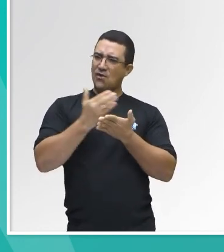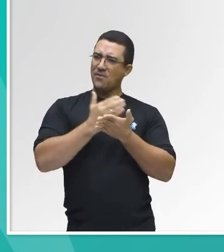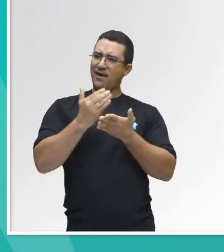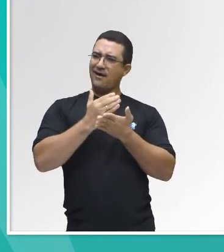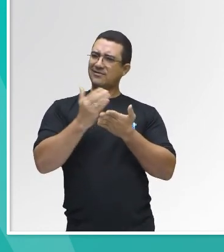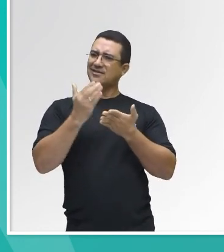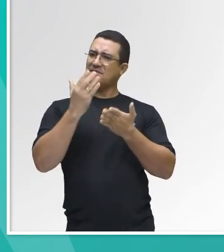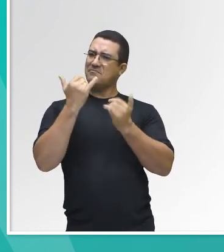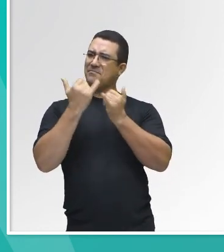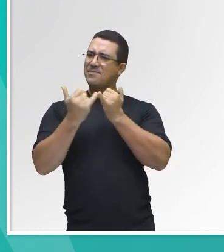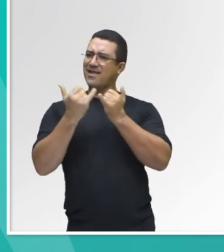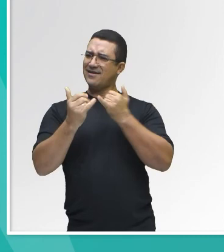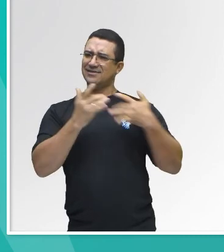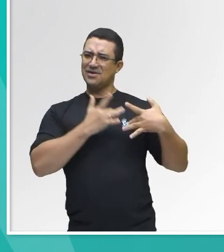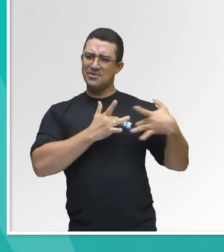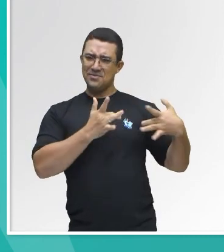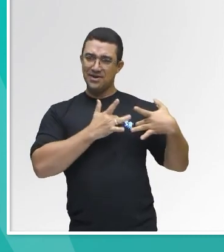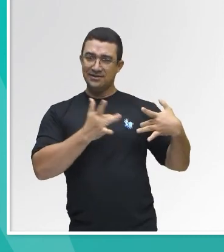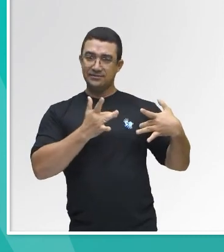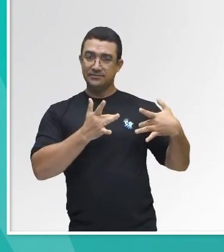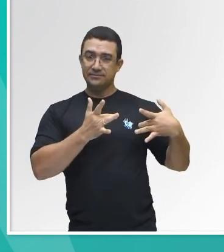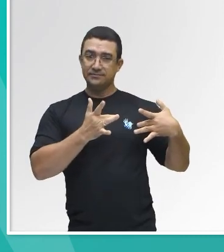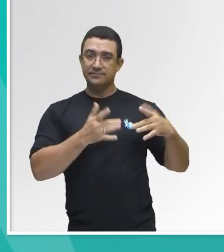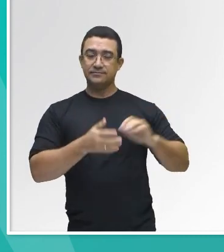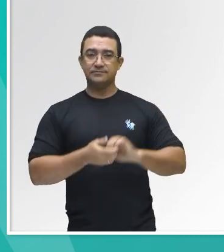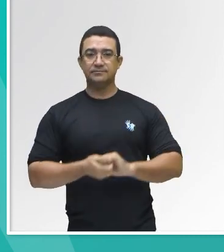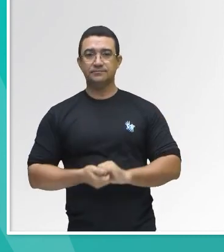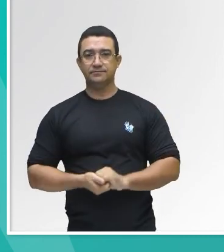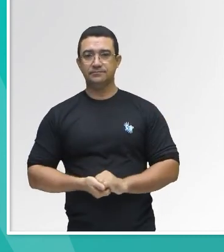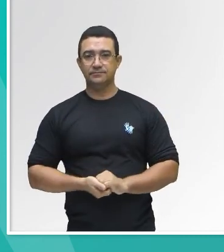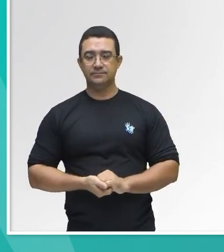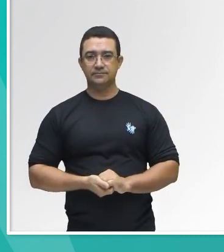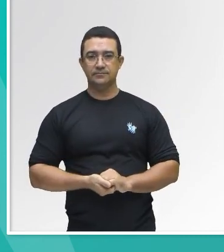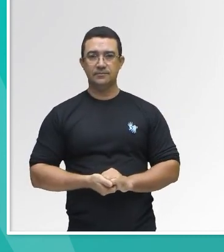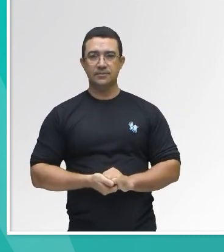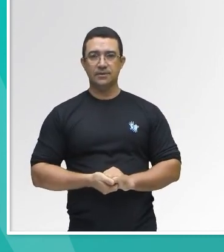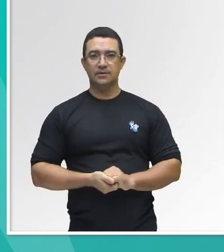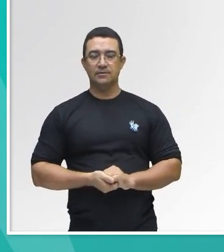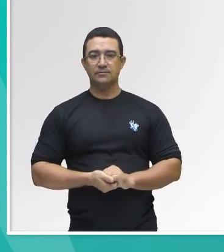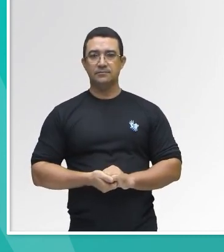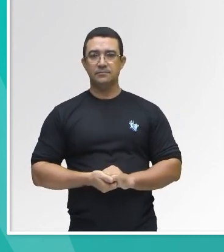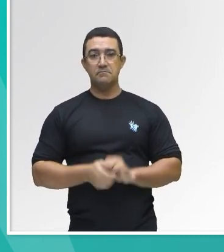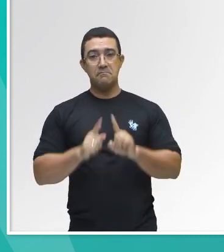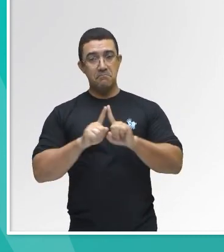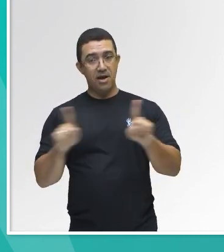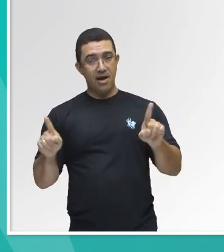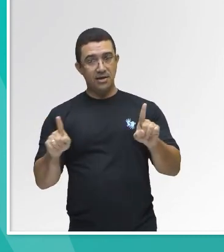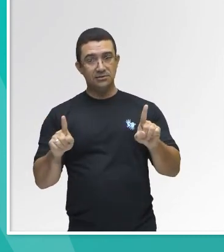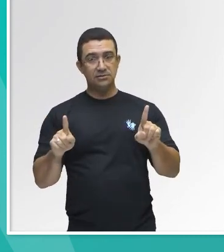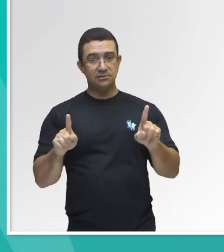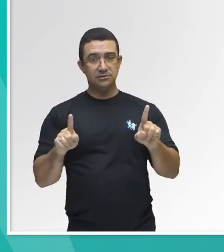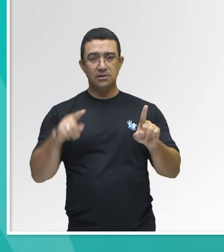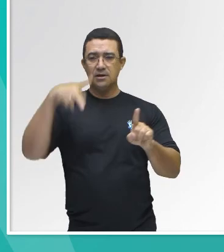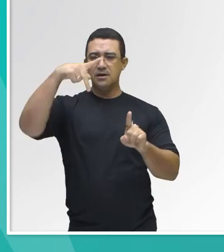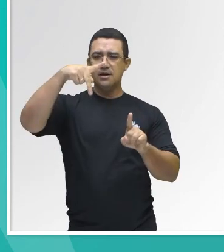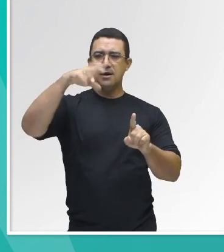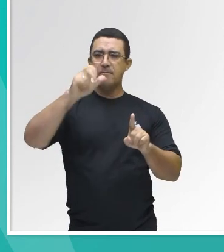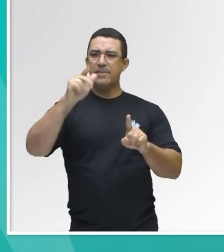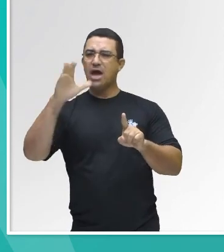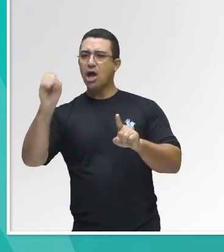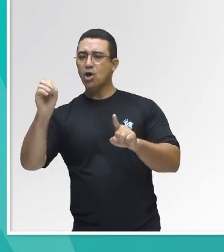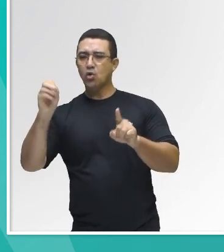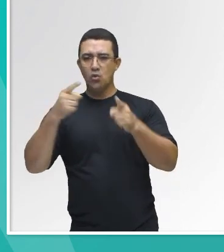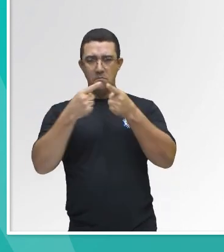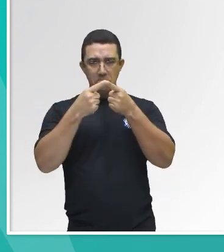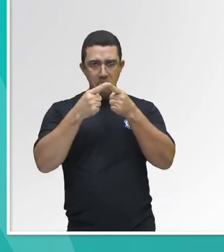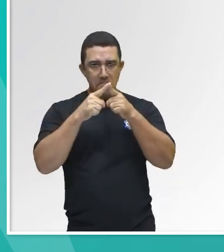dia da amizade e do amor. Aqui a gente já percebe que ele coloca, ó, pero, a preposição pero, né?